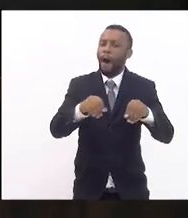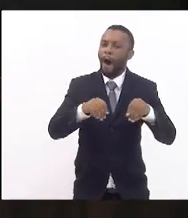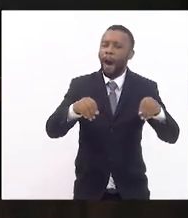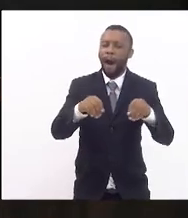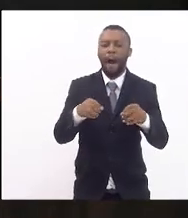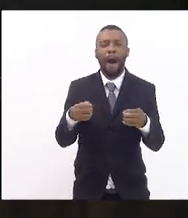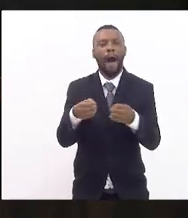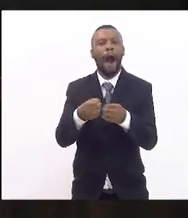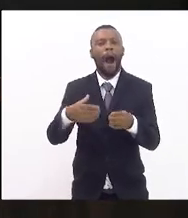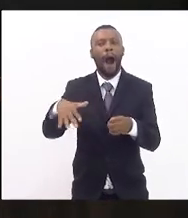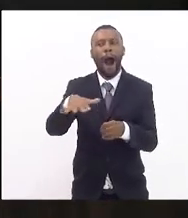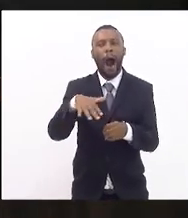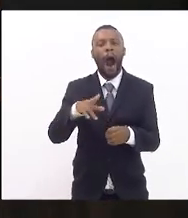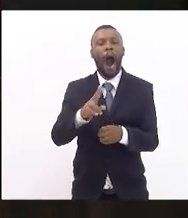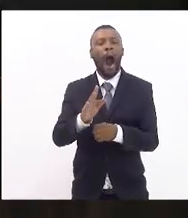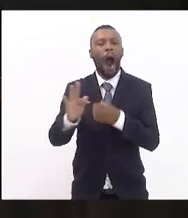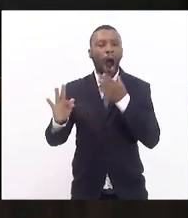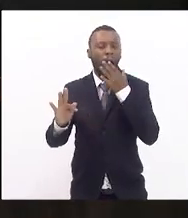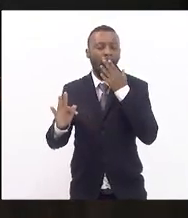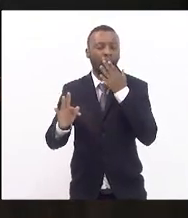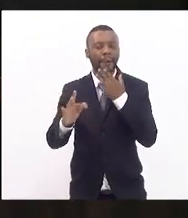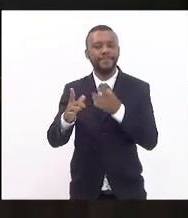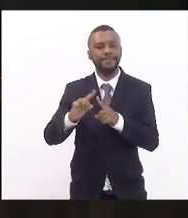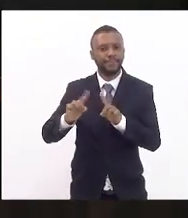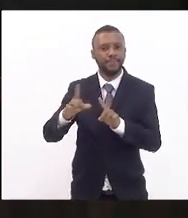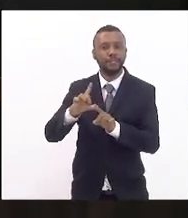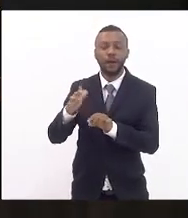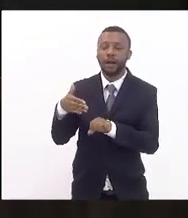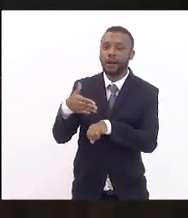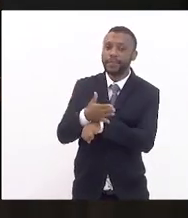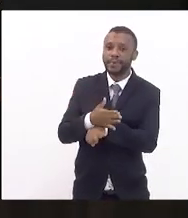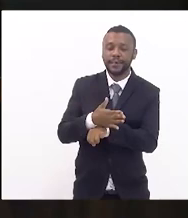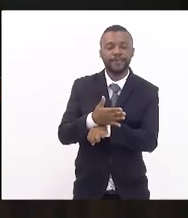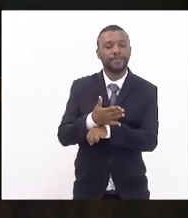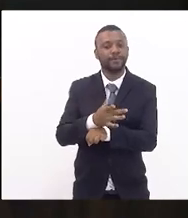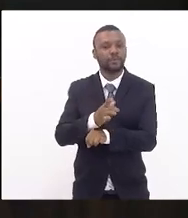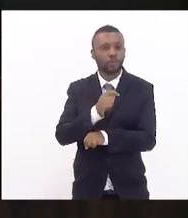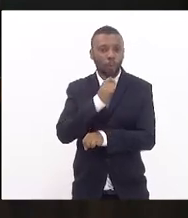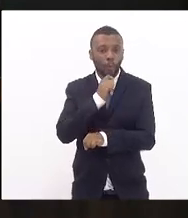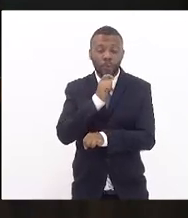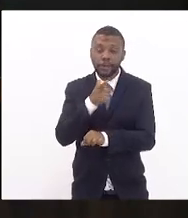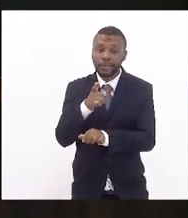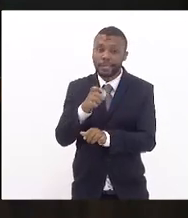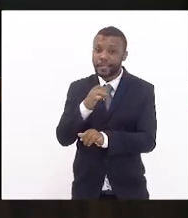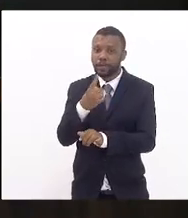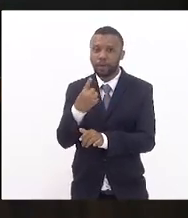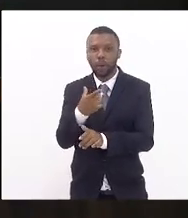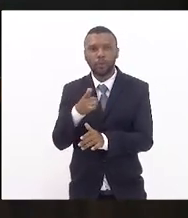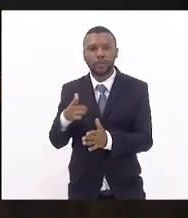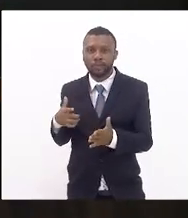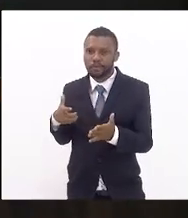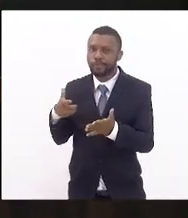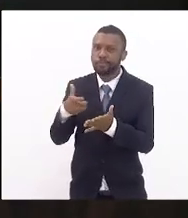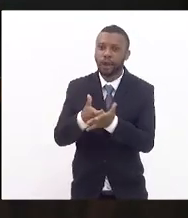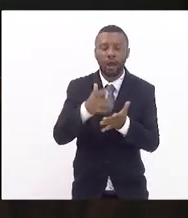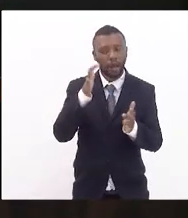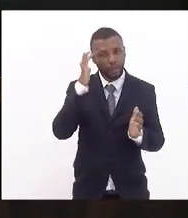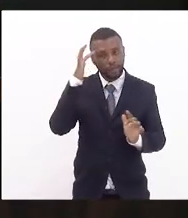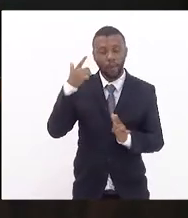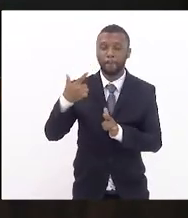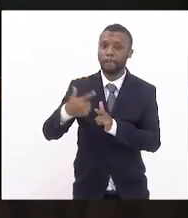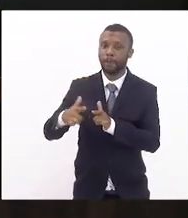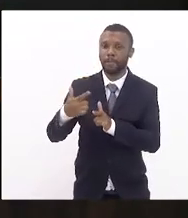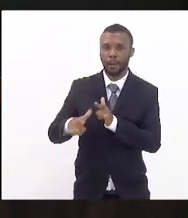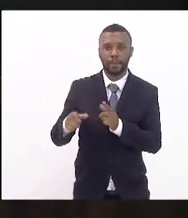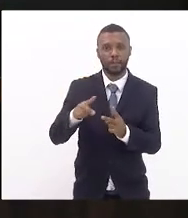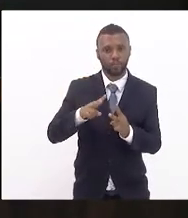próximo dessa área da UF, mas ela não tem um acesso, e com essa desapropriação resolveu 2 problemas, da UF,